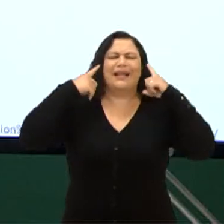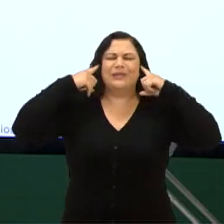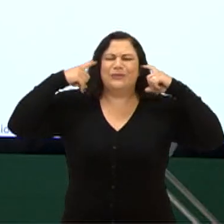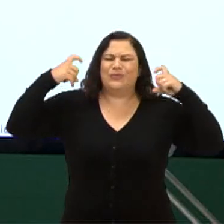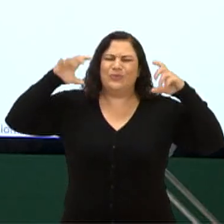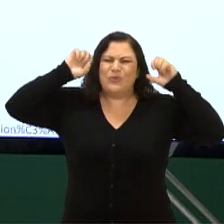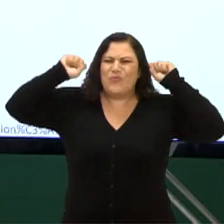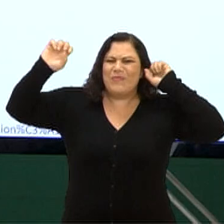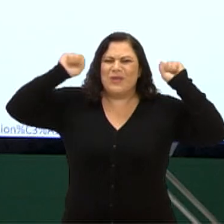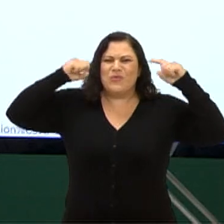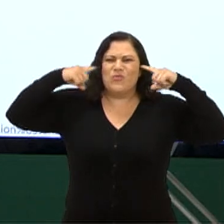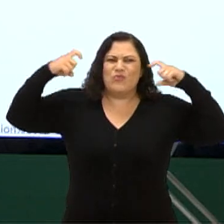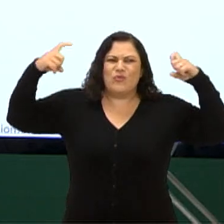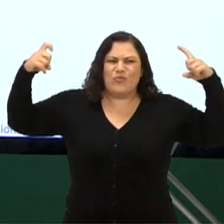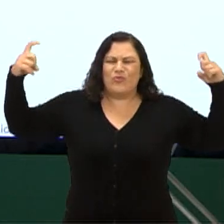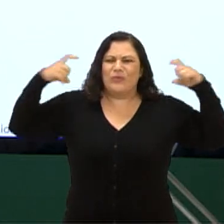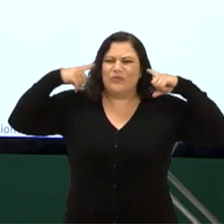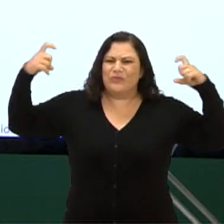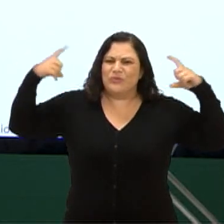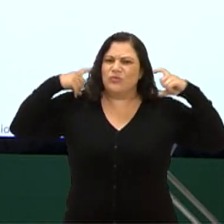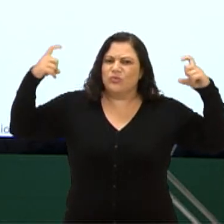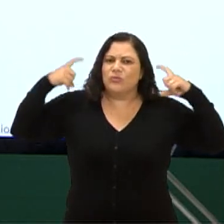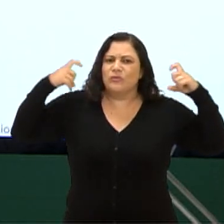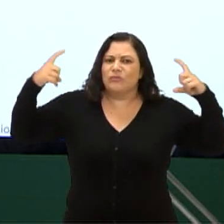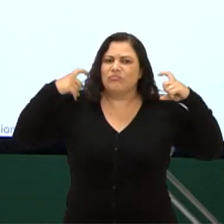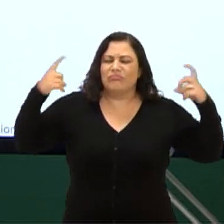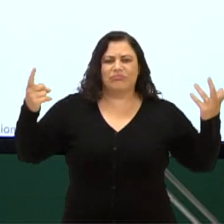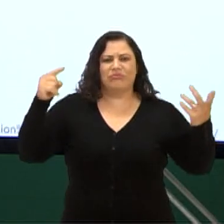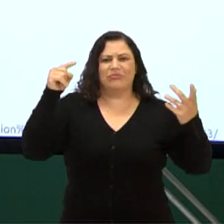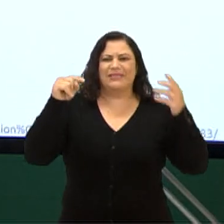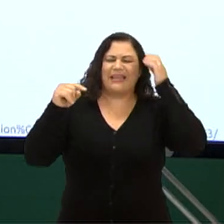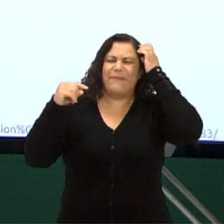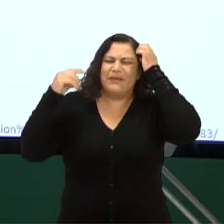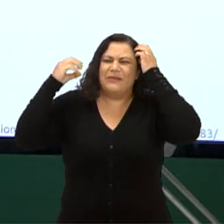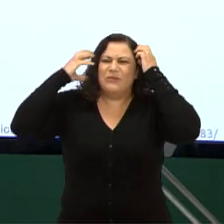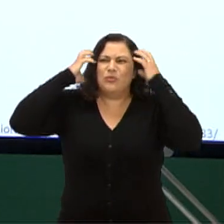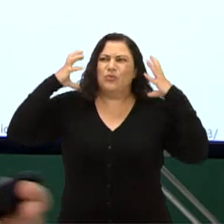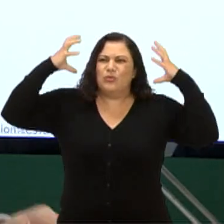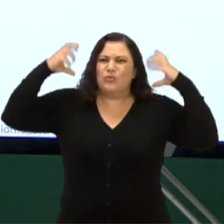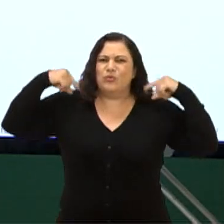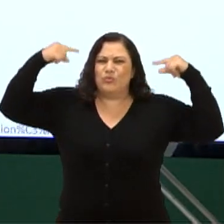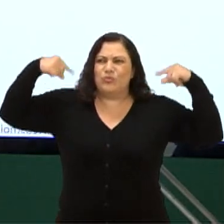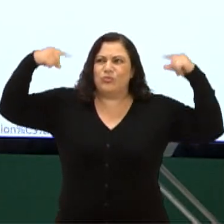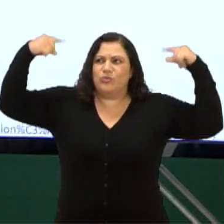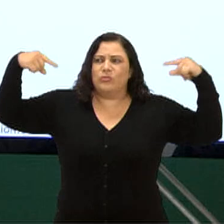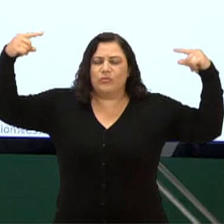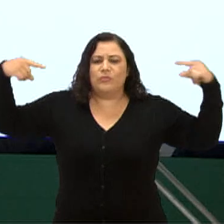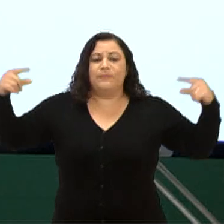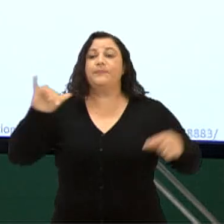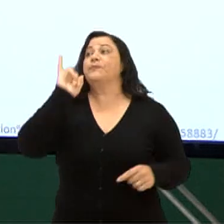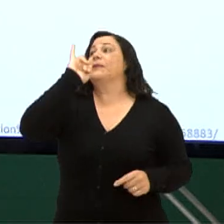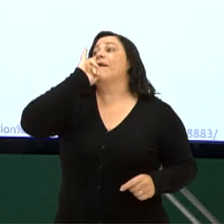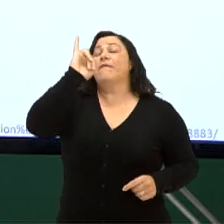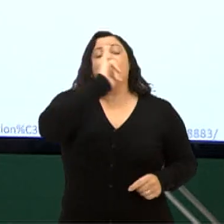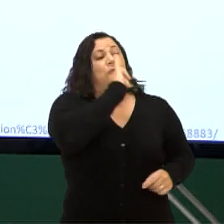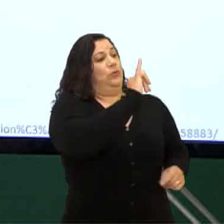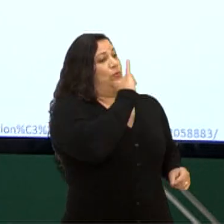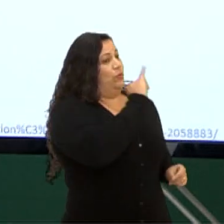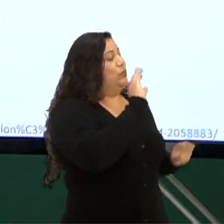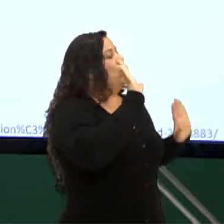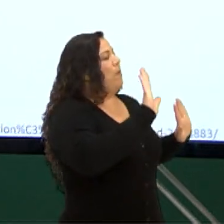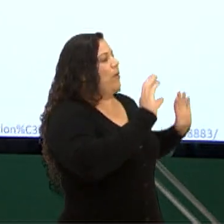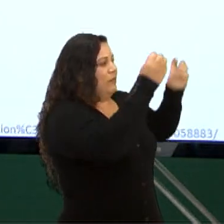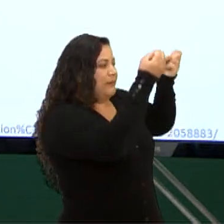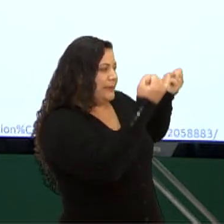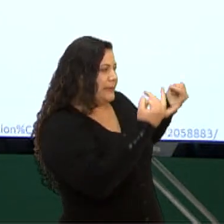acontece. Depende realmente da exposição. Vamos dizer que você ficou perto de uma caixa de som muito alta, numa festa, Fran. Já aconteceu isso com você?